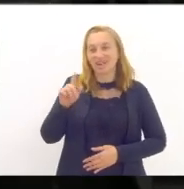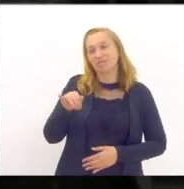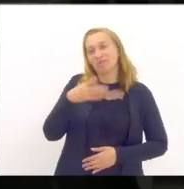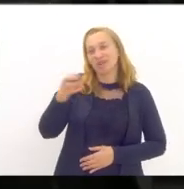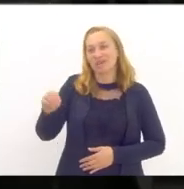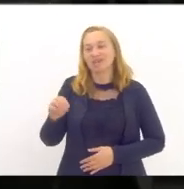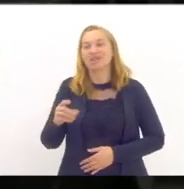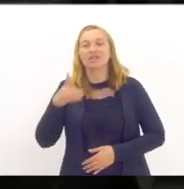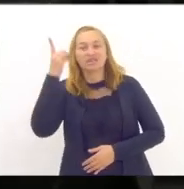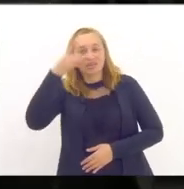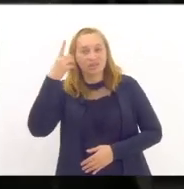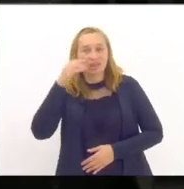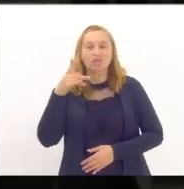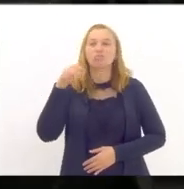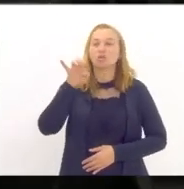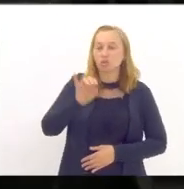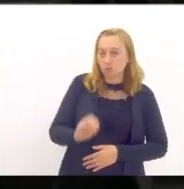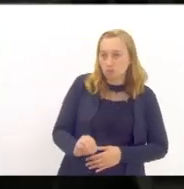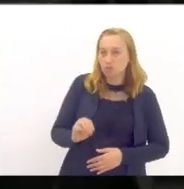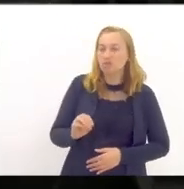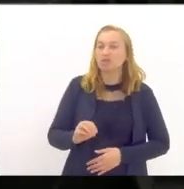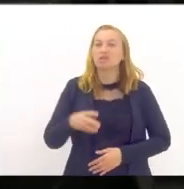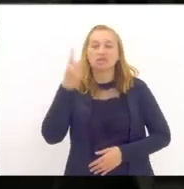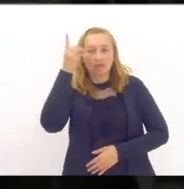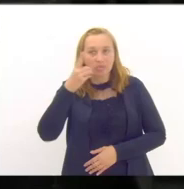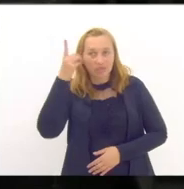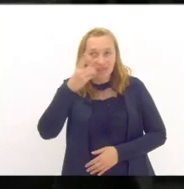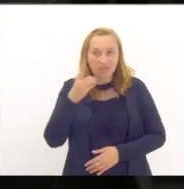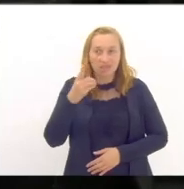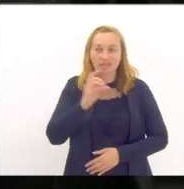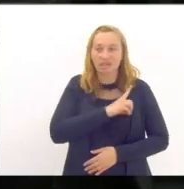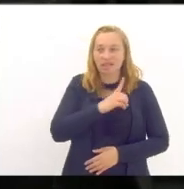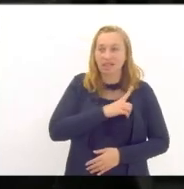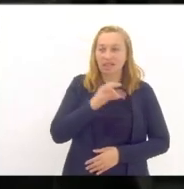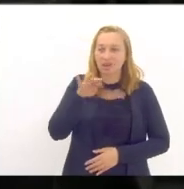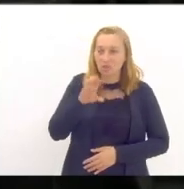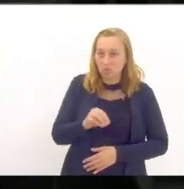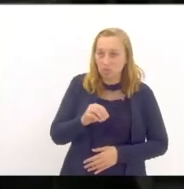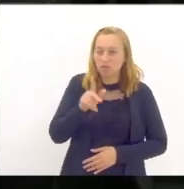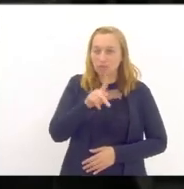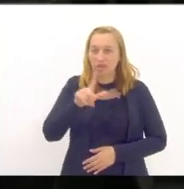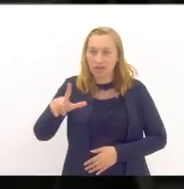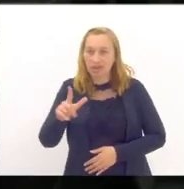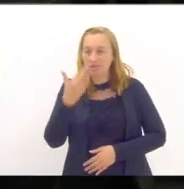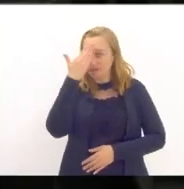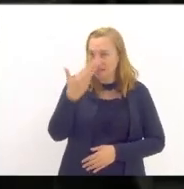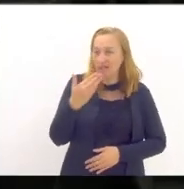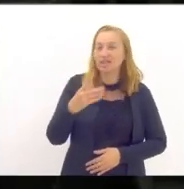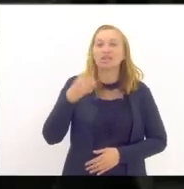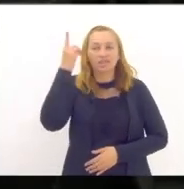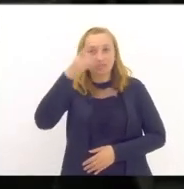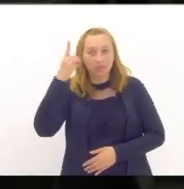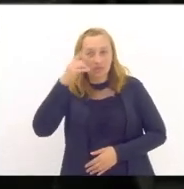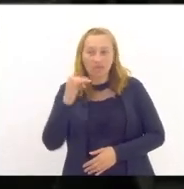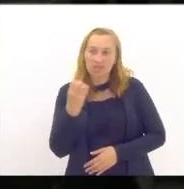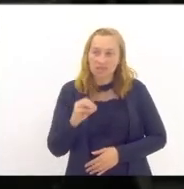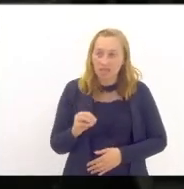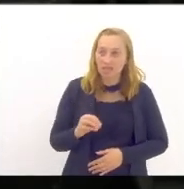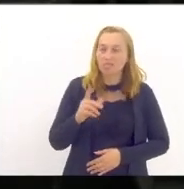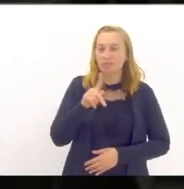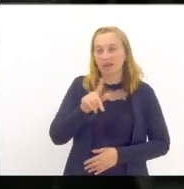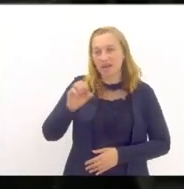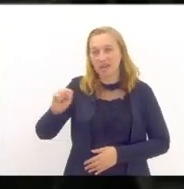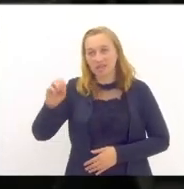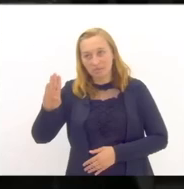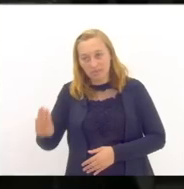Bruno Dauari, do União Brasil, muito obrigado. Deputado delegado Carlos Augusto, do PL, muito obrigado. Deputado Sérgio Fernandes, do PSD,